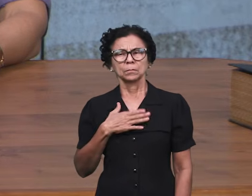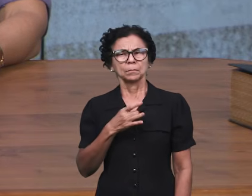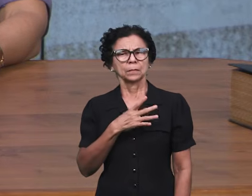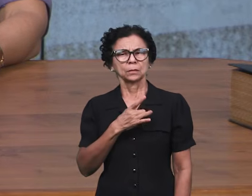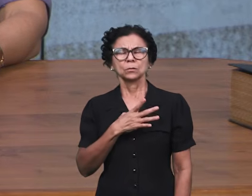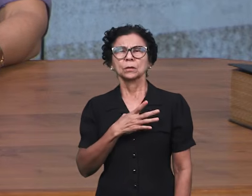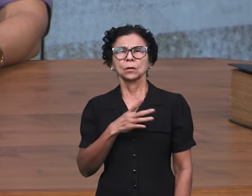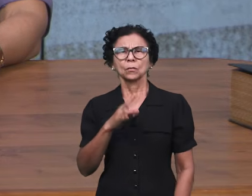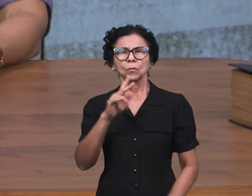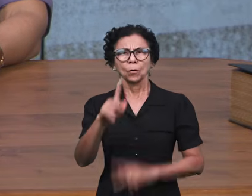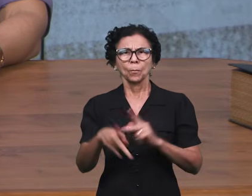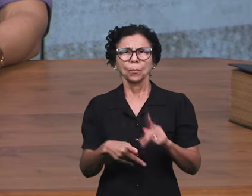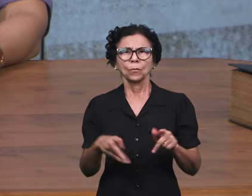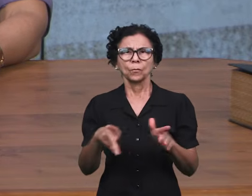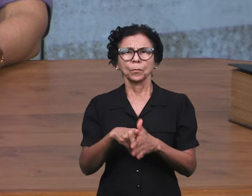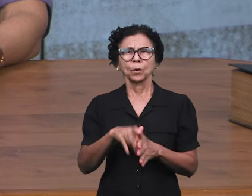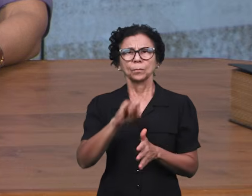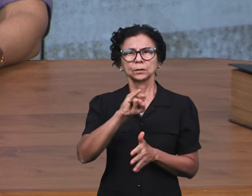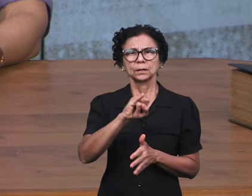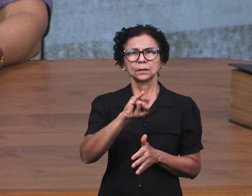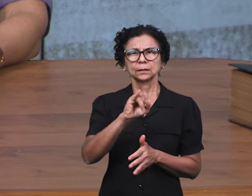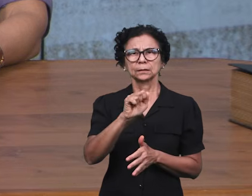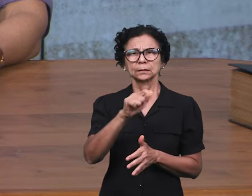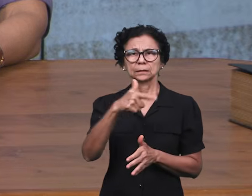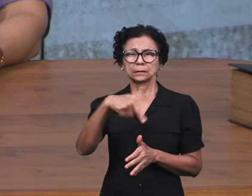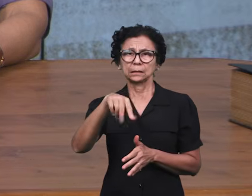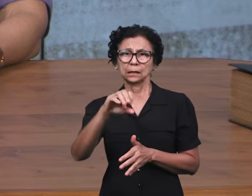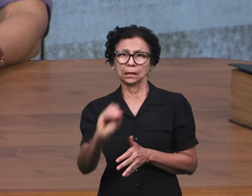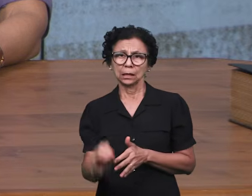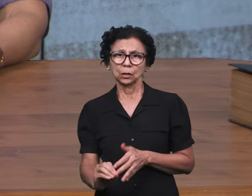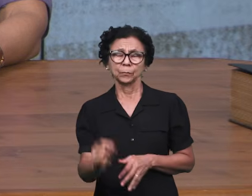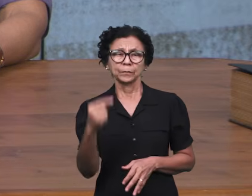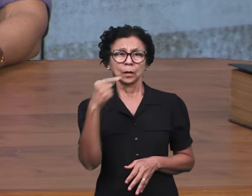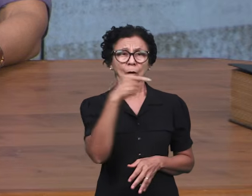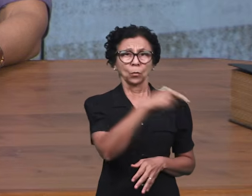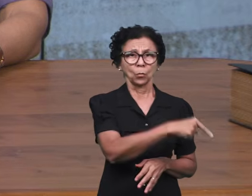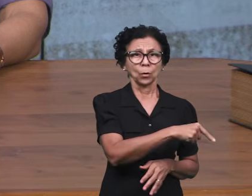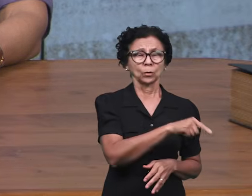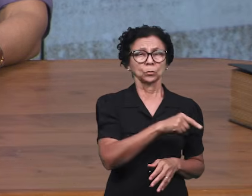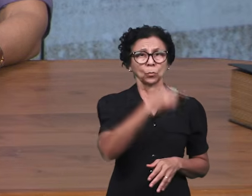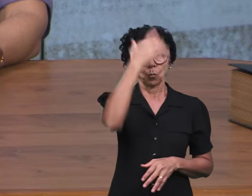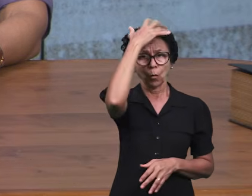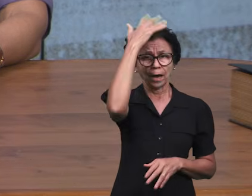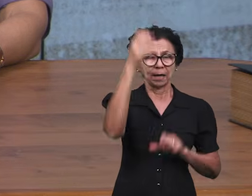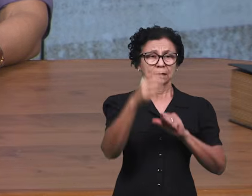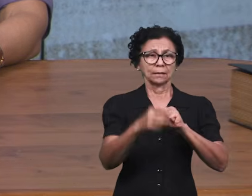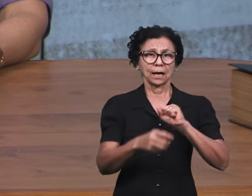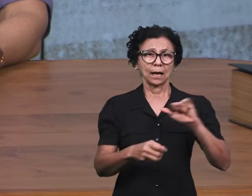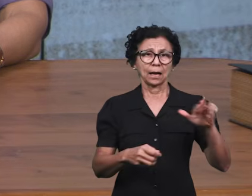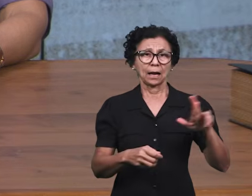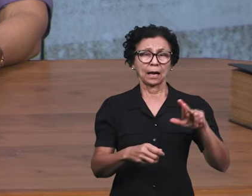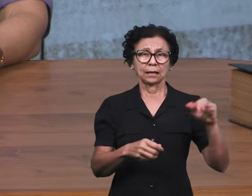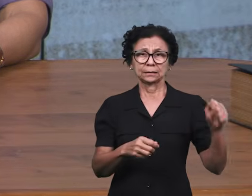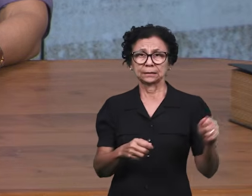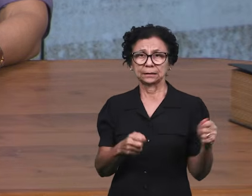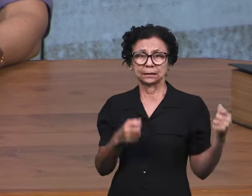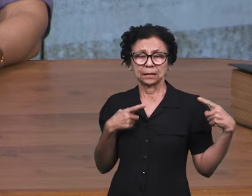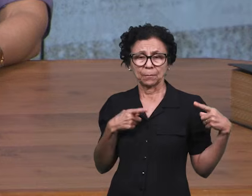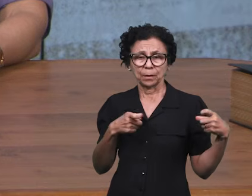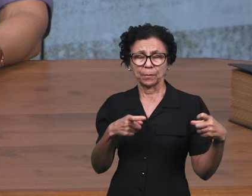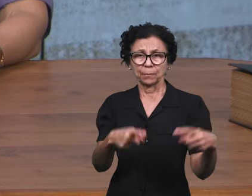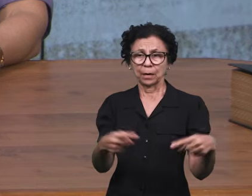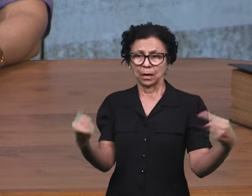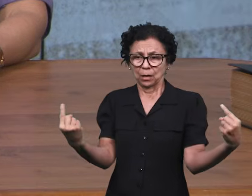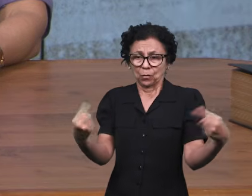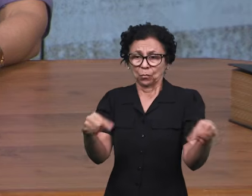Sião. A Assíria, quando te ferir com a vara e contra ti levantar o seu